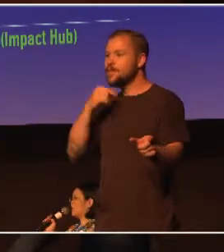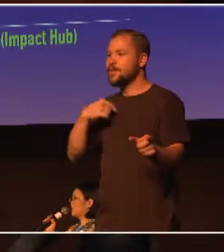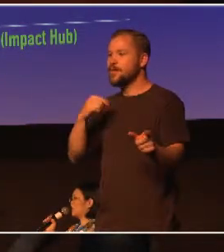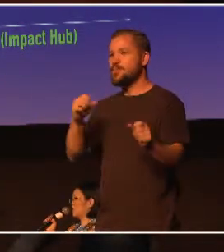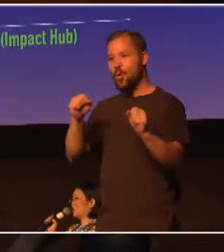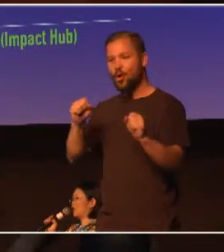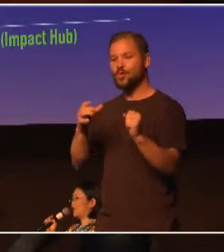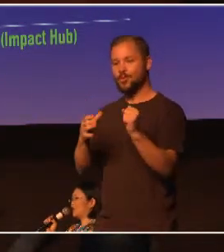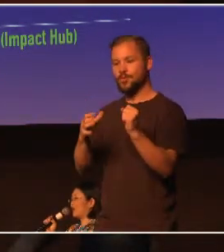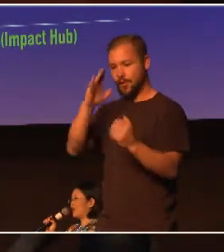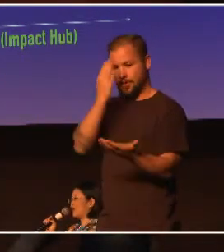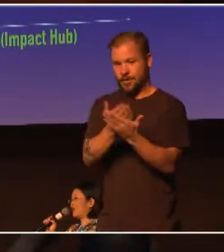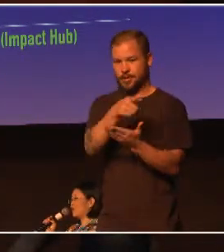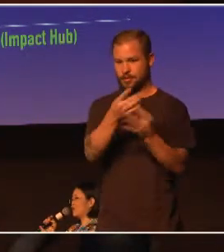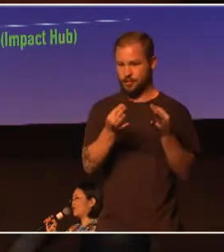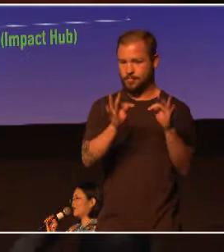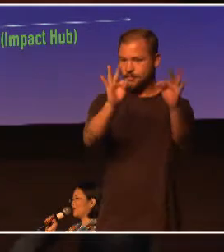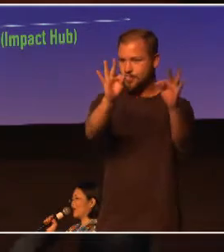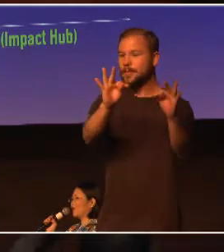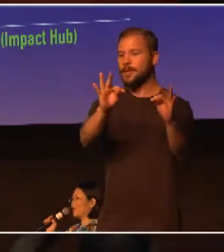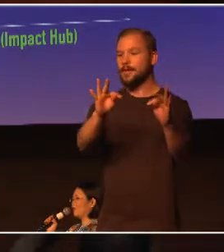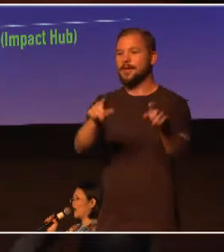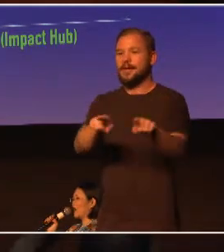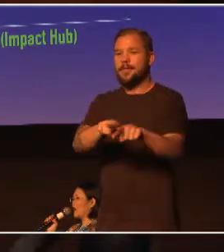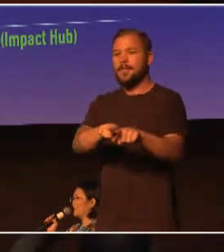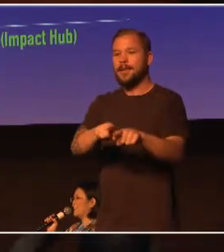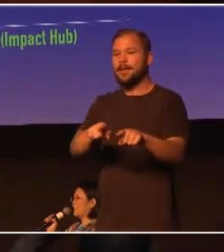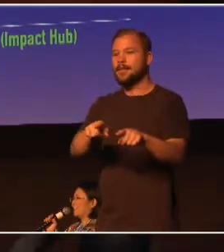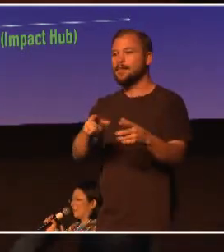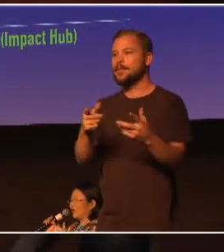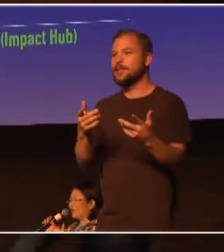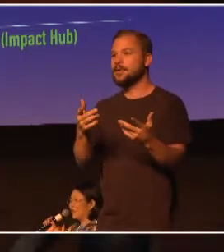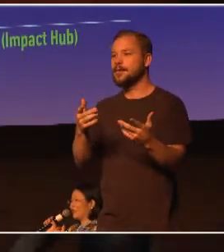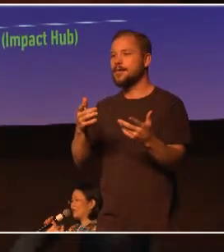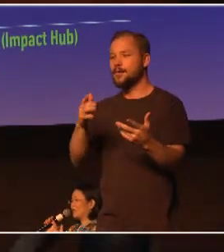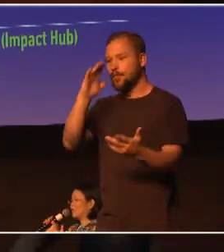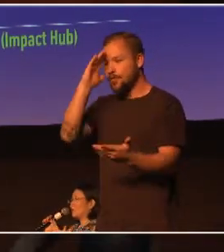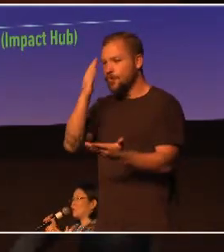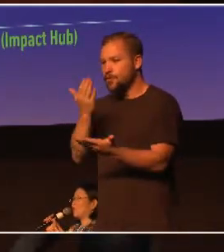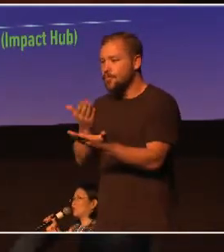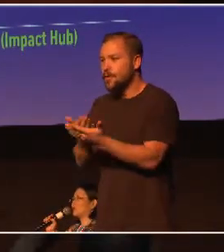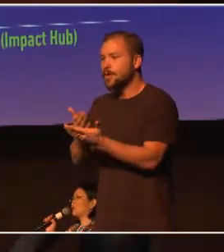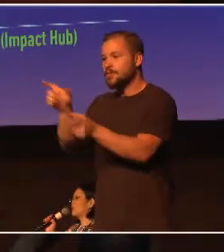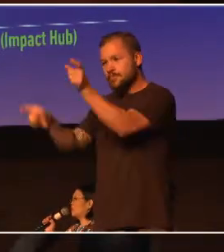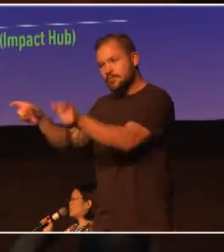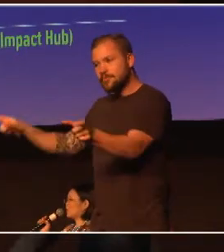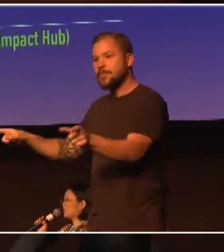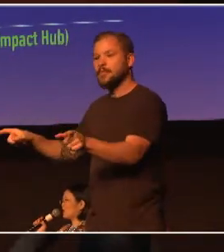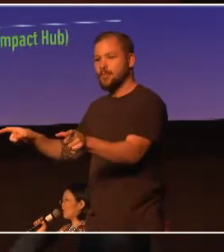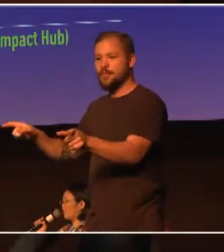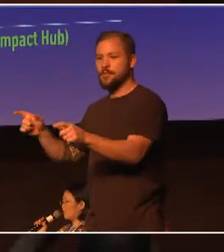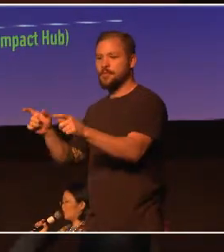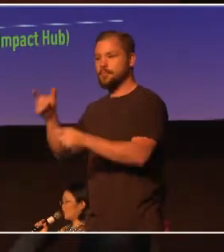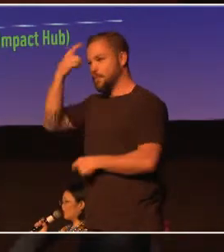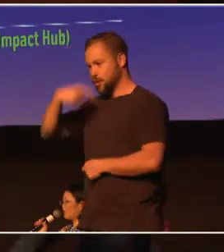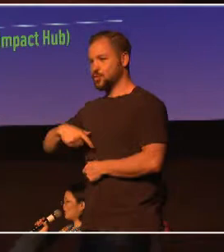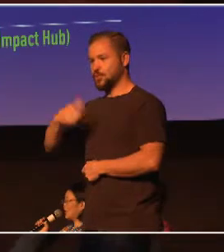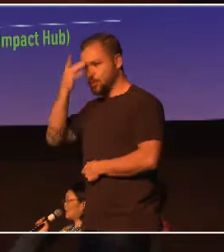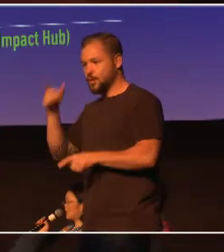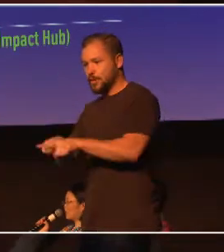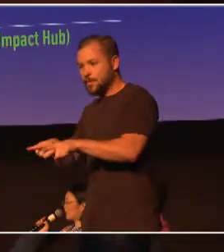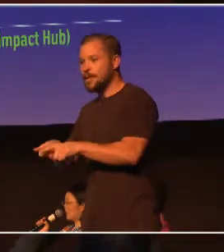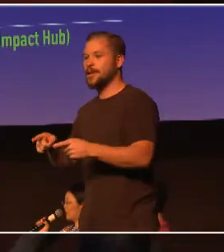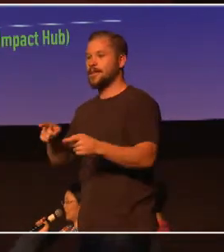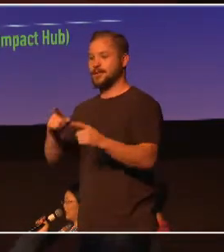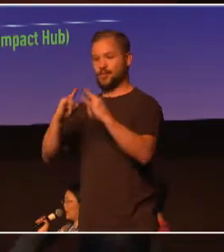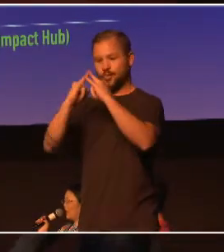numa tecnologia sem precisar confiar nas pessoas, nas instituições. E eu fico um pouco com esse